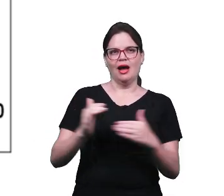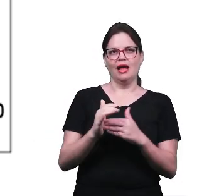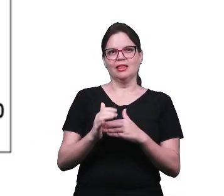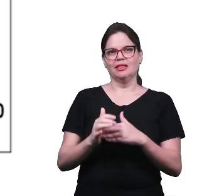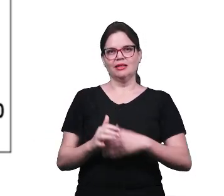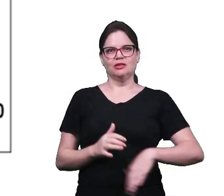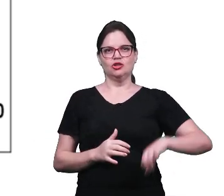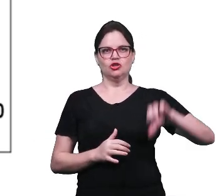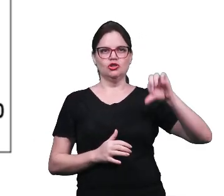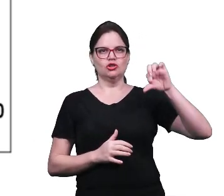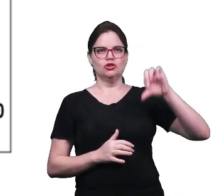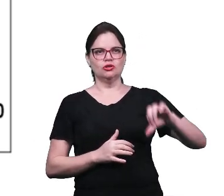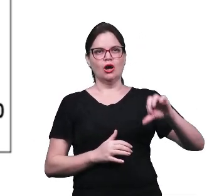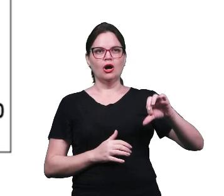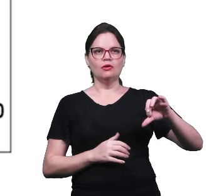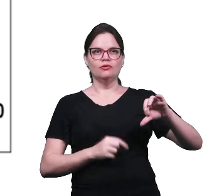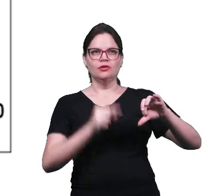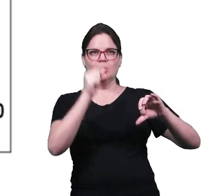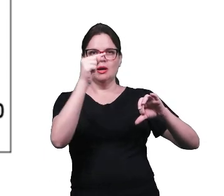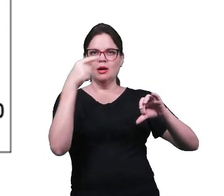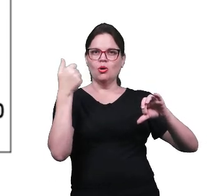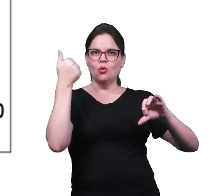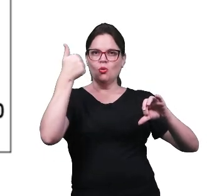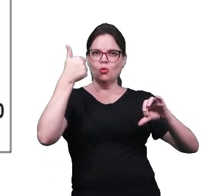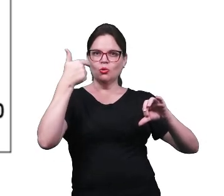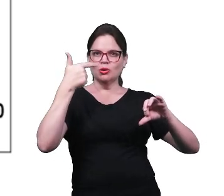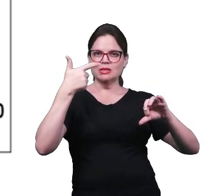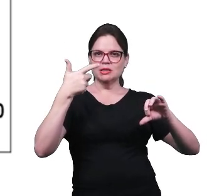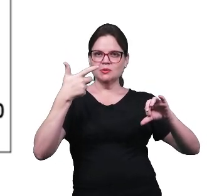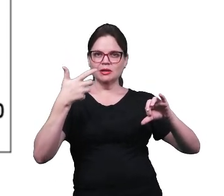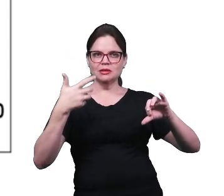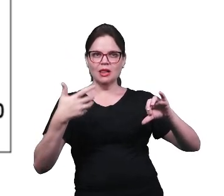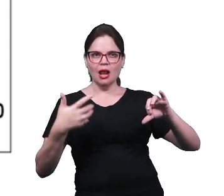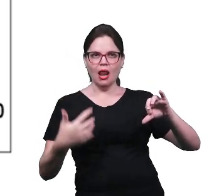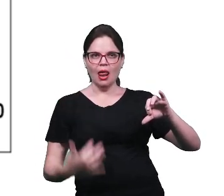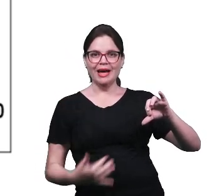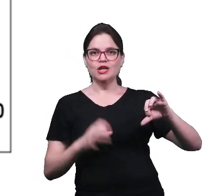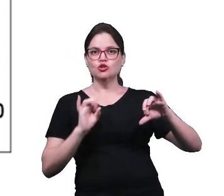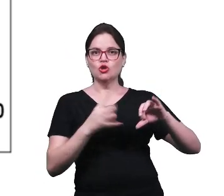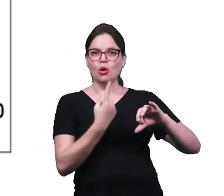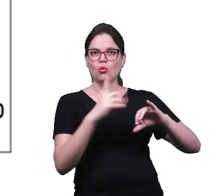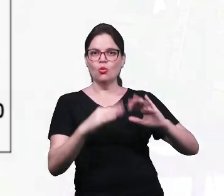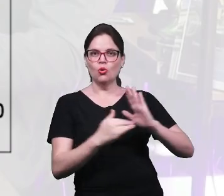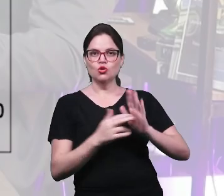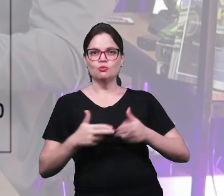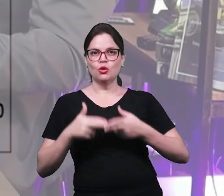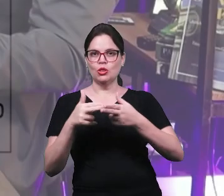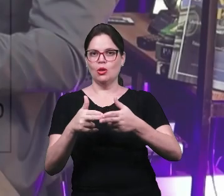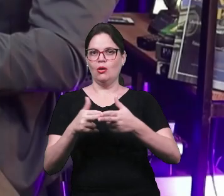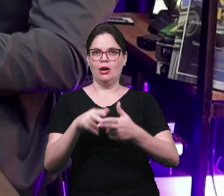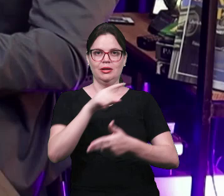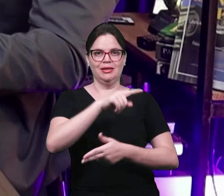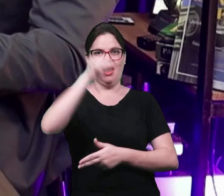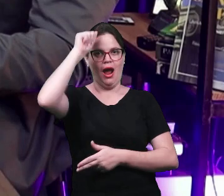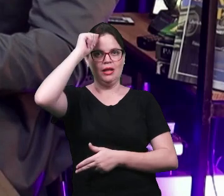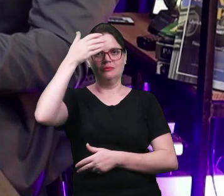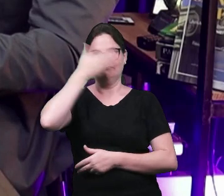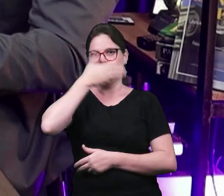né? Ele só não viu o nascimento de Noé. Sim. Então é importante isso, né? É muito interessante